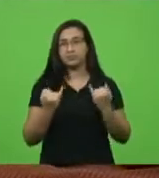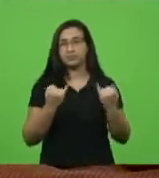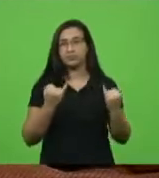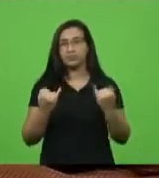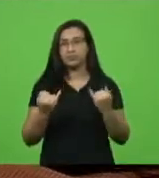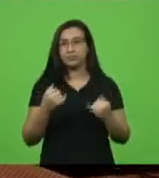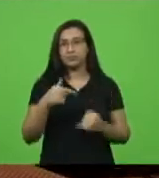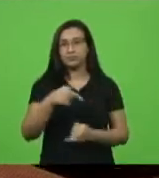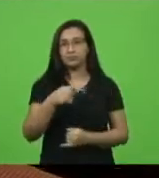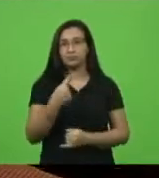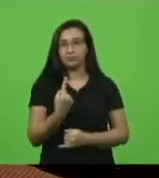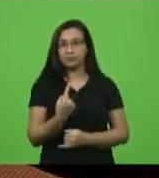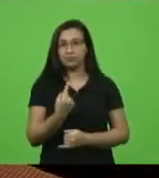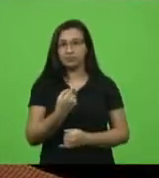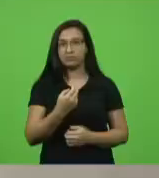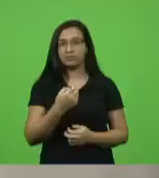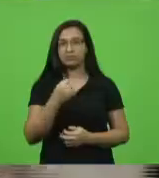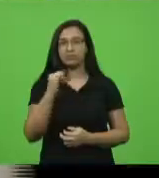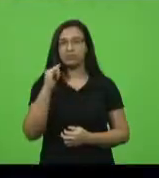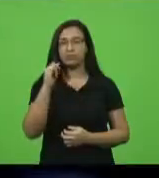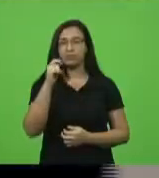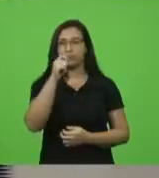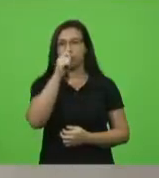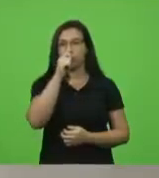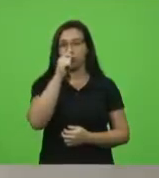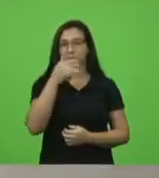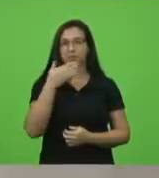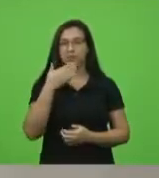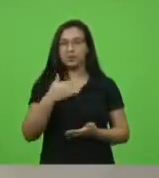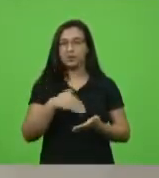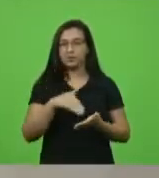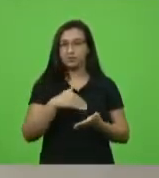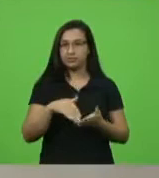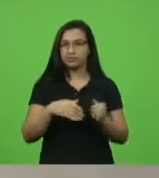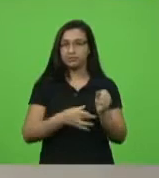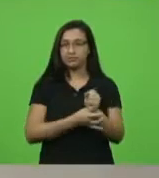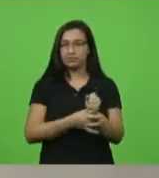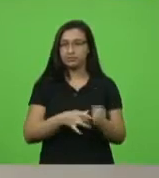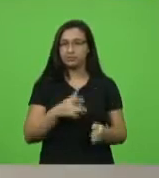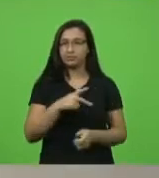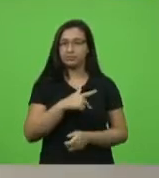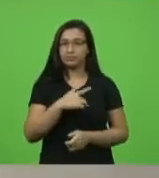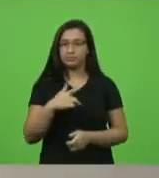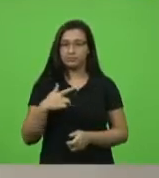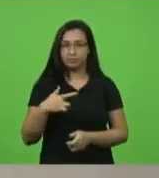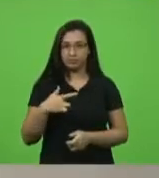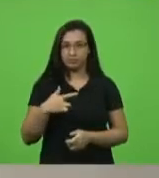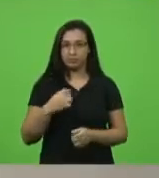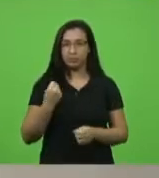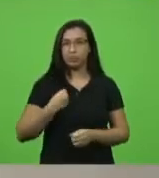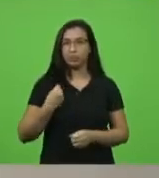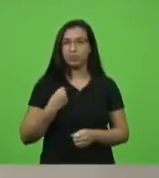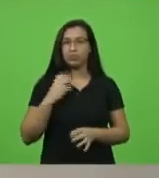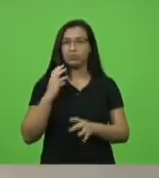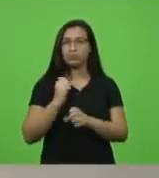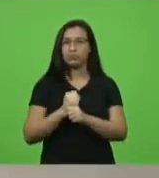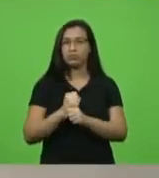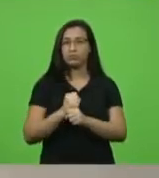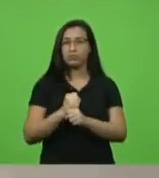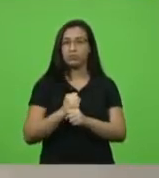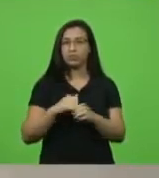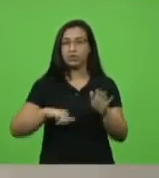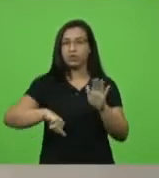informação 71, autor, deputado João Amin, solicitando ao secretário de Estado da Segurança Pública informações acerca do número de crimes, lesões corporais